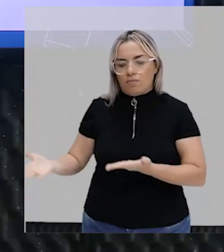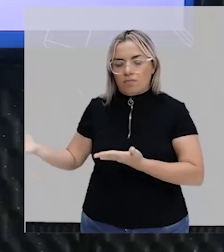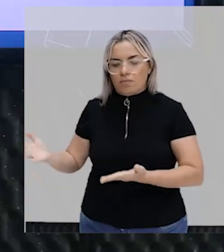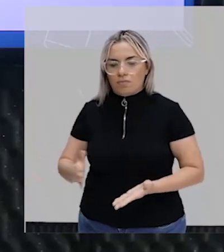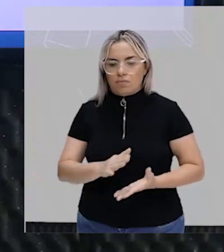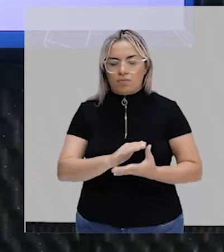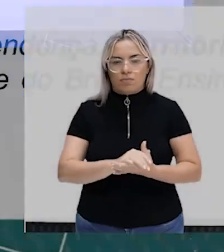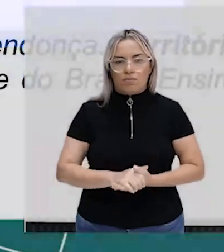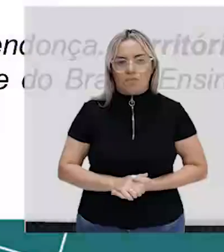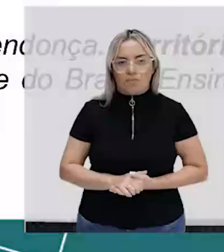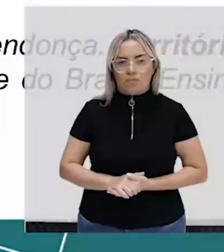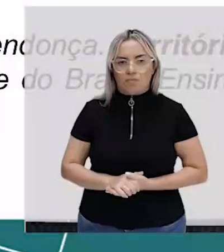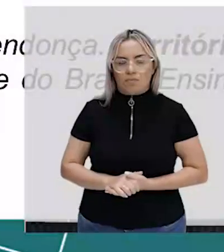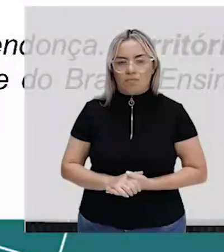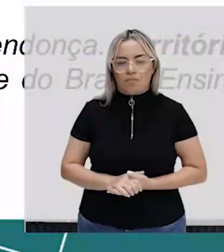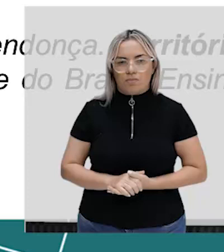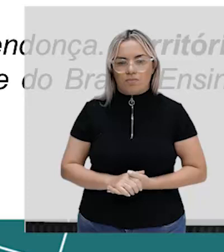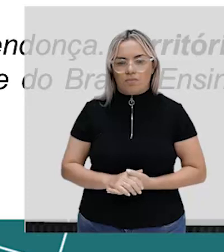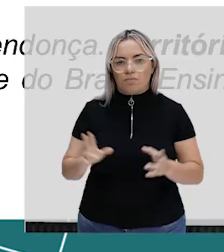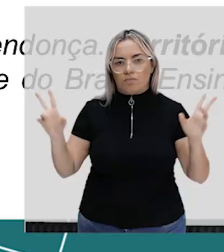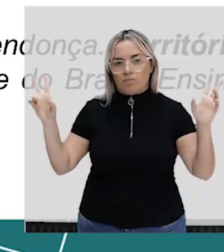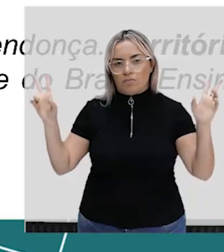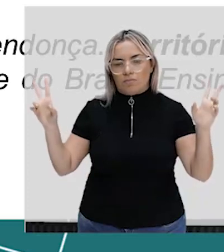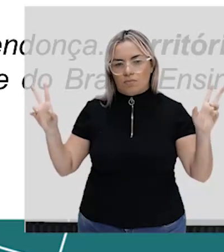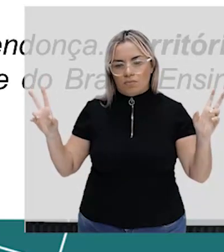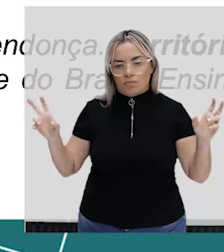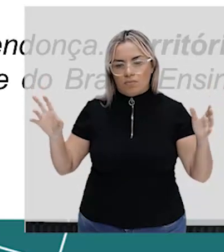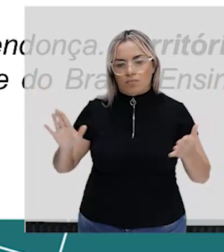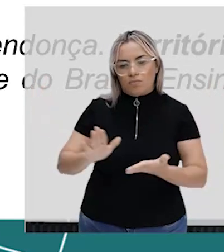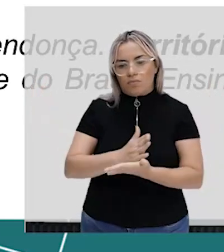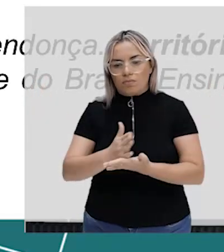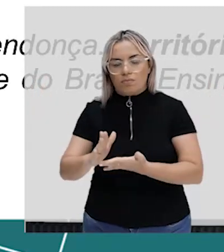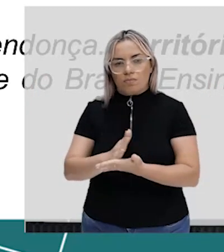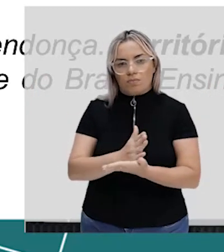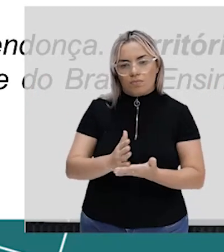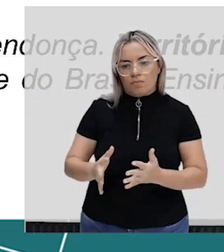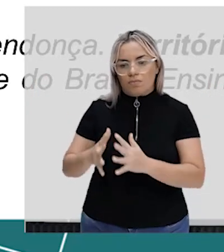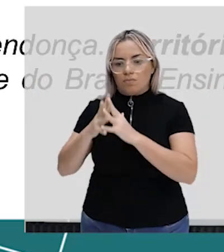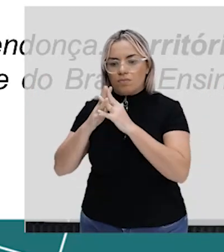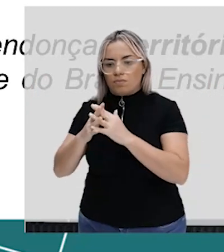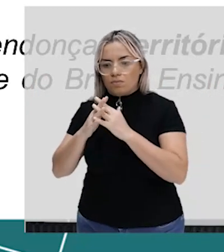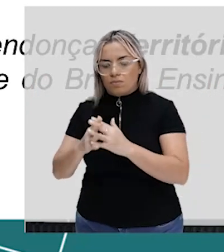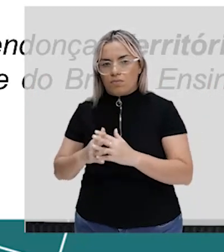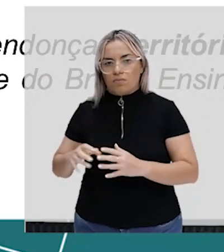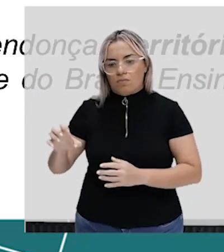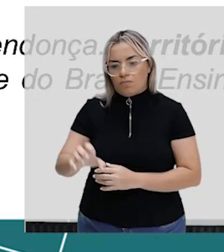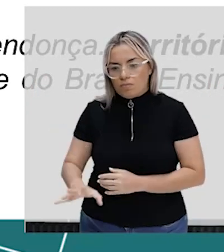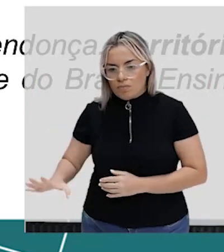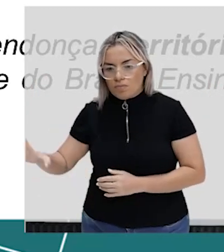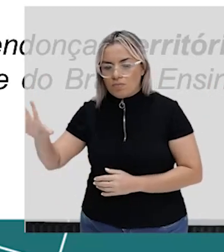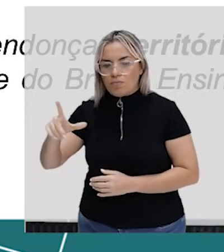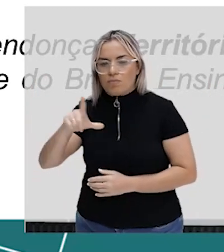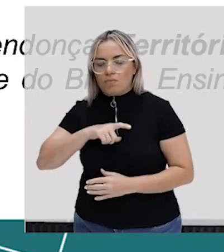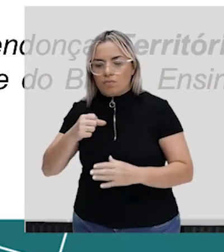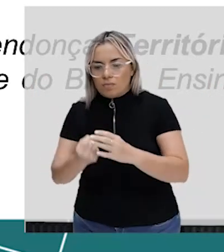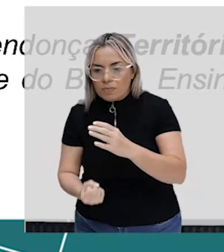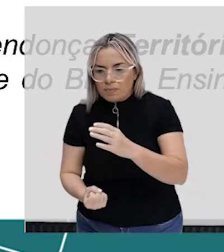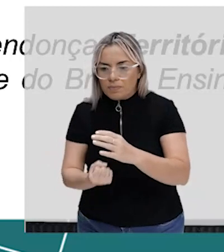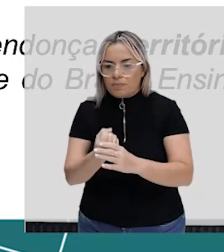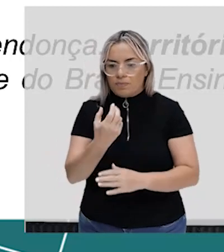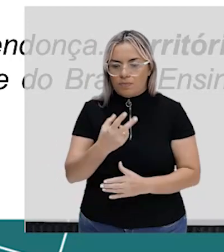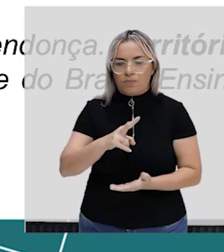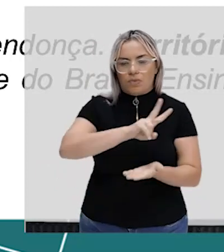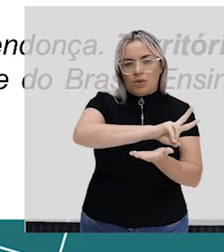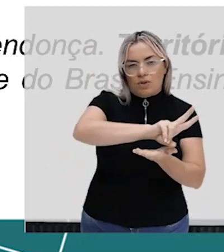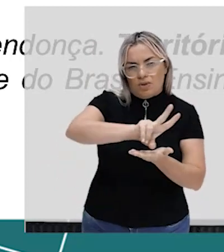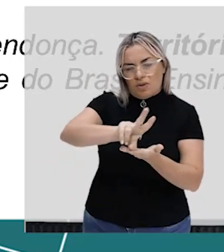Olha o que a terceira te diz. Abre aspas. Alguns conflitos na Europa tiveram origem vários